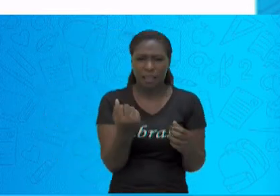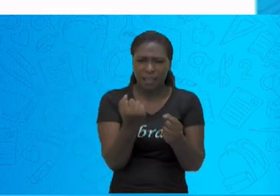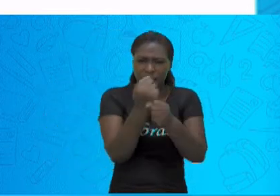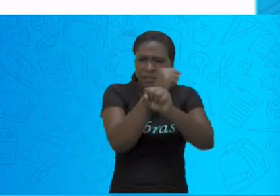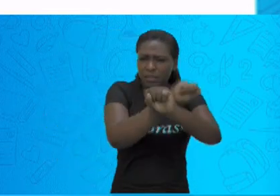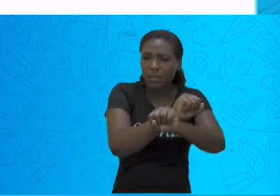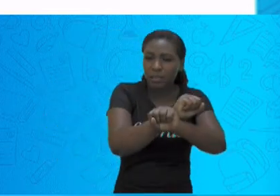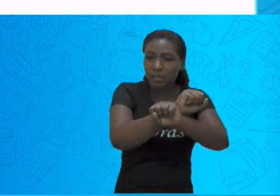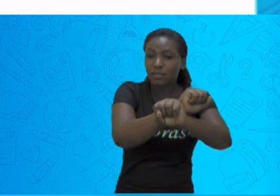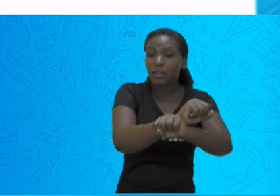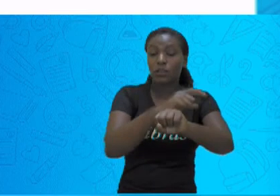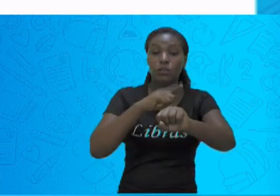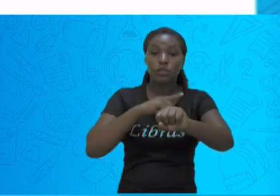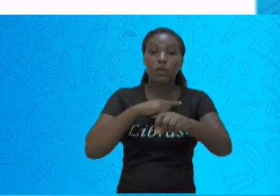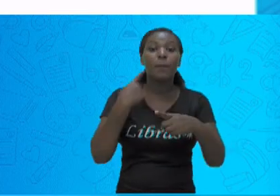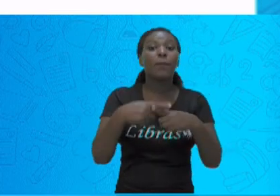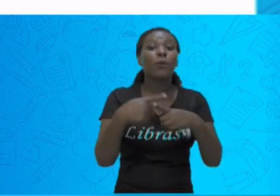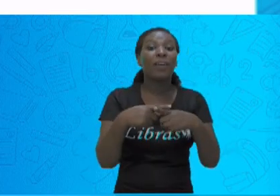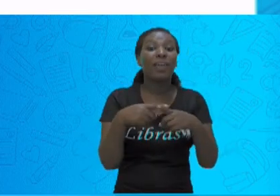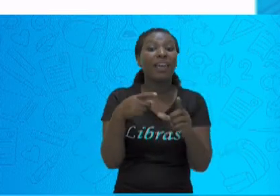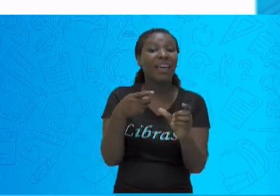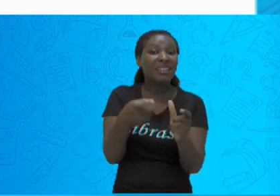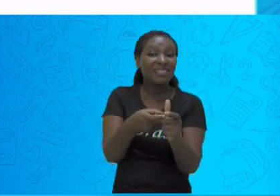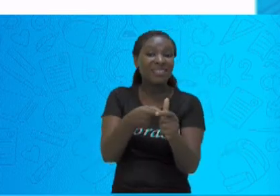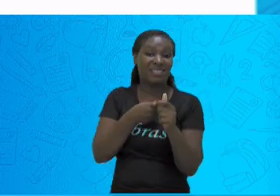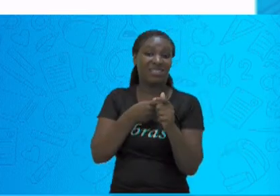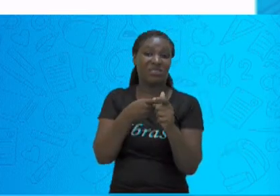tinham uma liberdade.